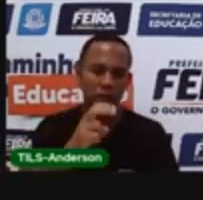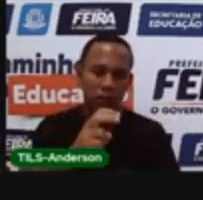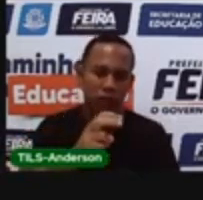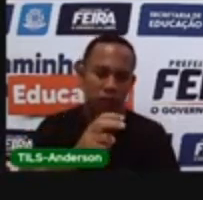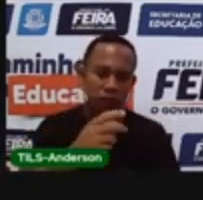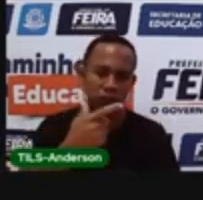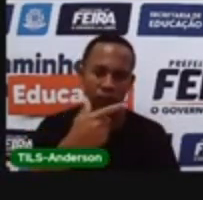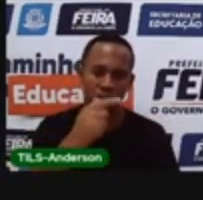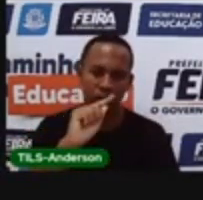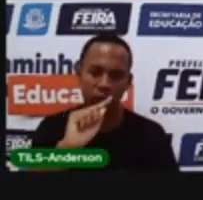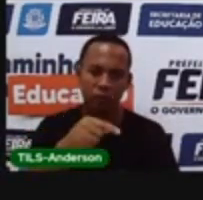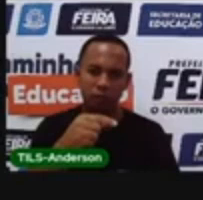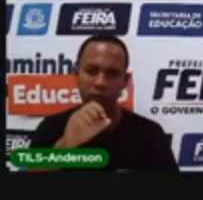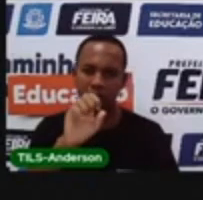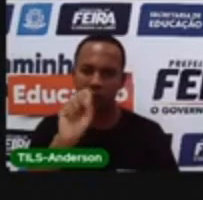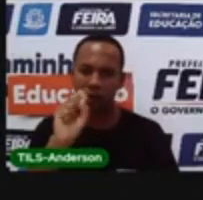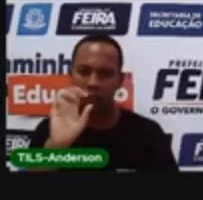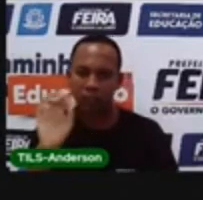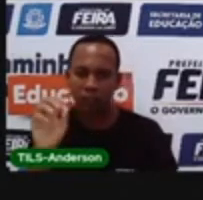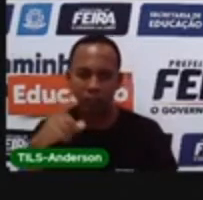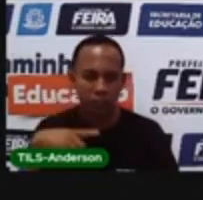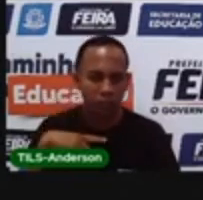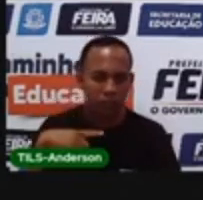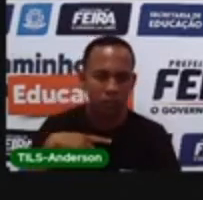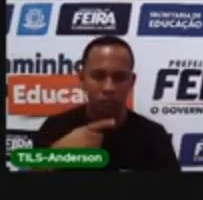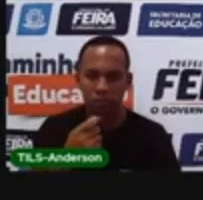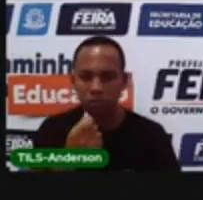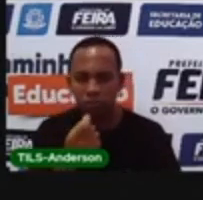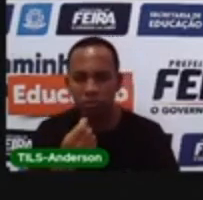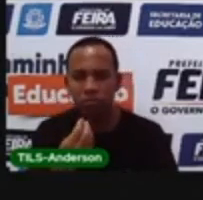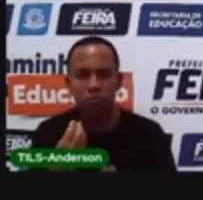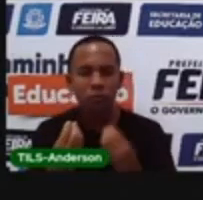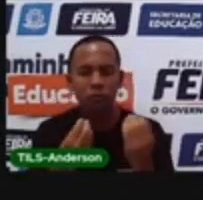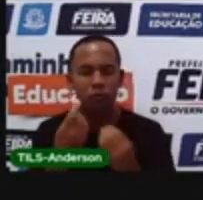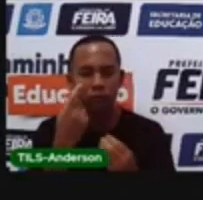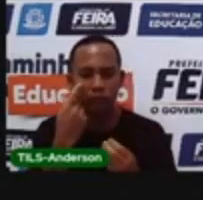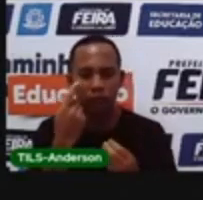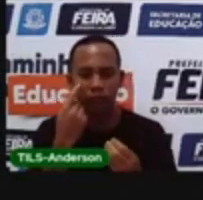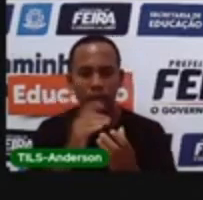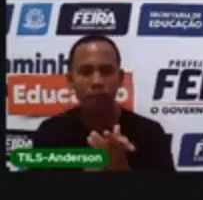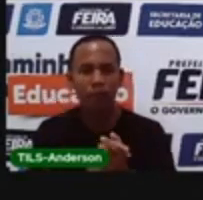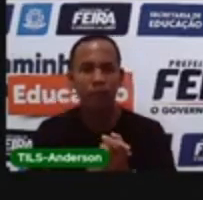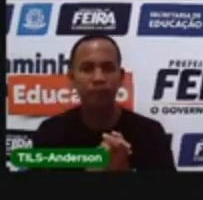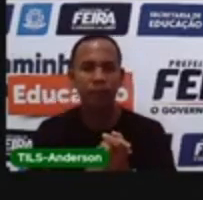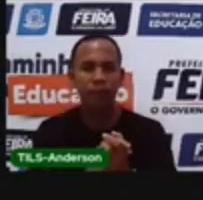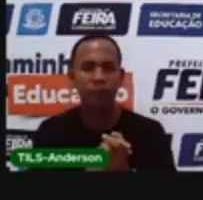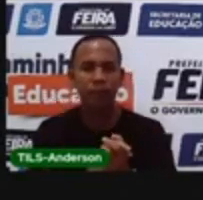semana passada a questão do dinheiro. Lembra que a gente viu? Pronto,